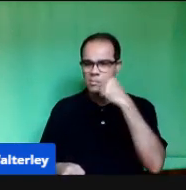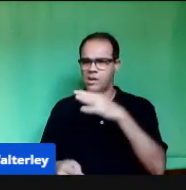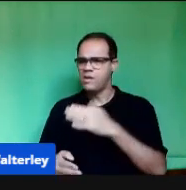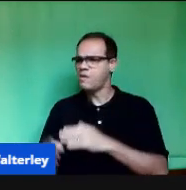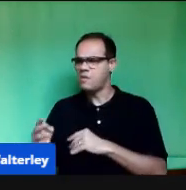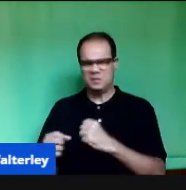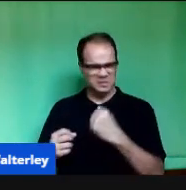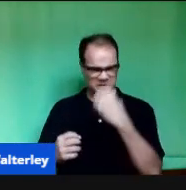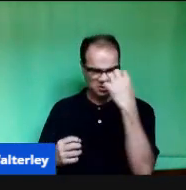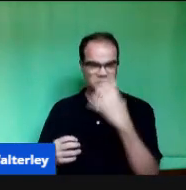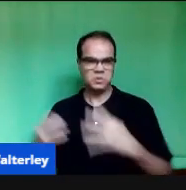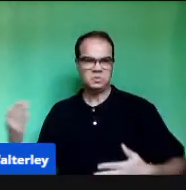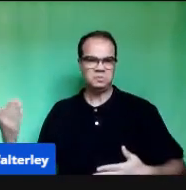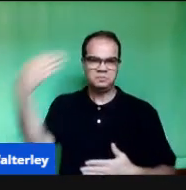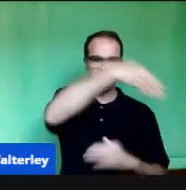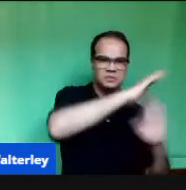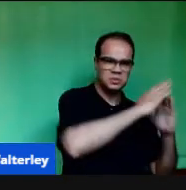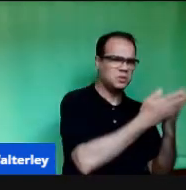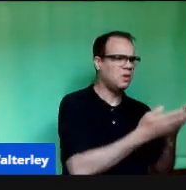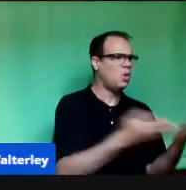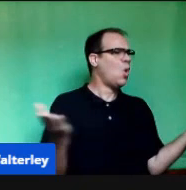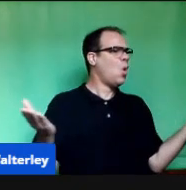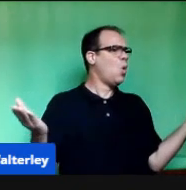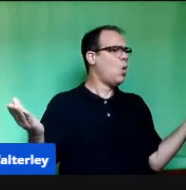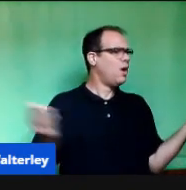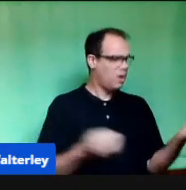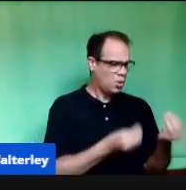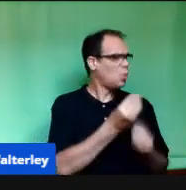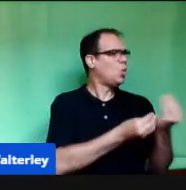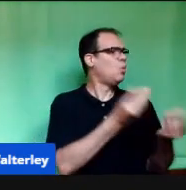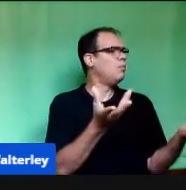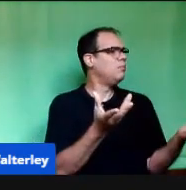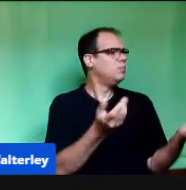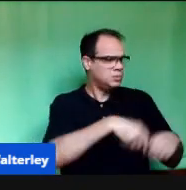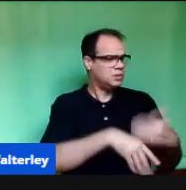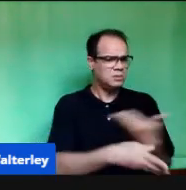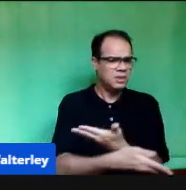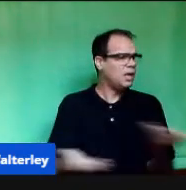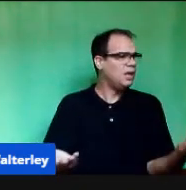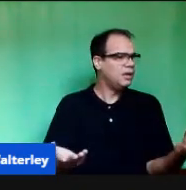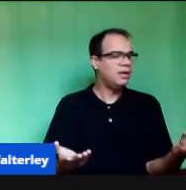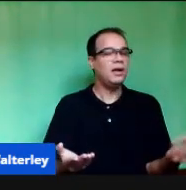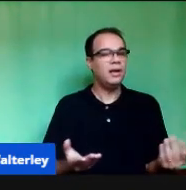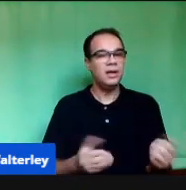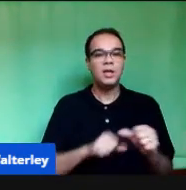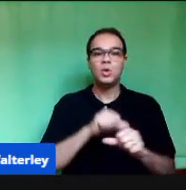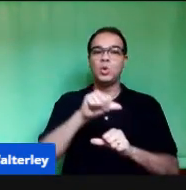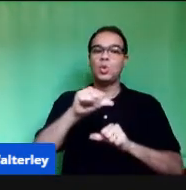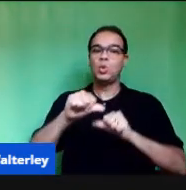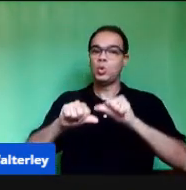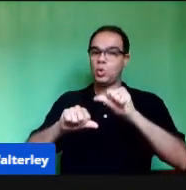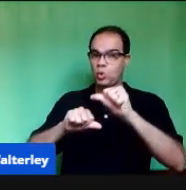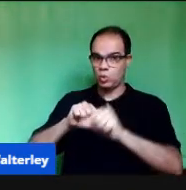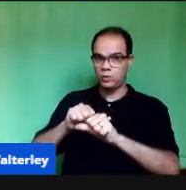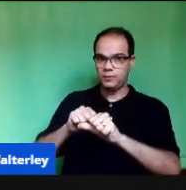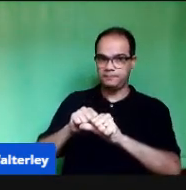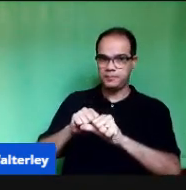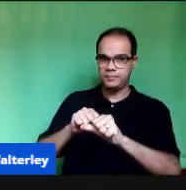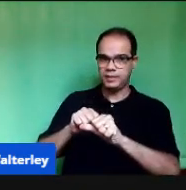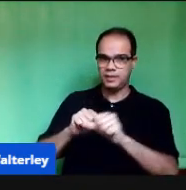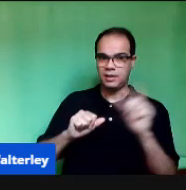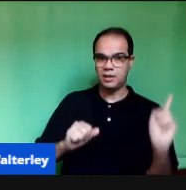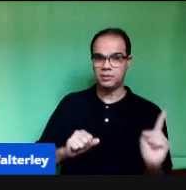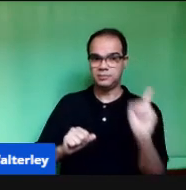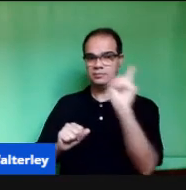cultura heteronormativa se eu chegar em casa e falar para o meu pai com 6, 7 anos, como eu vivenciava isso, falar que eu